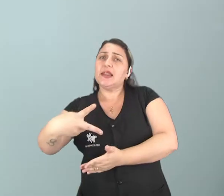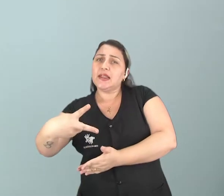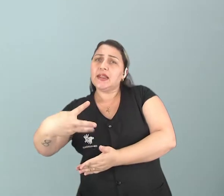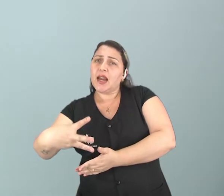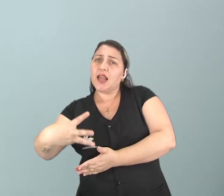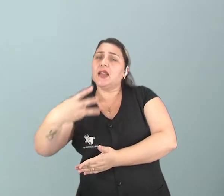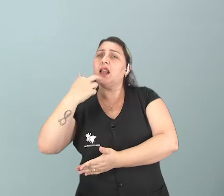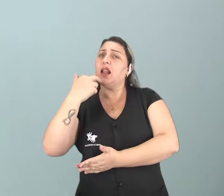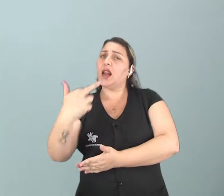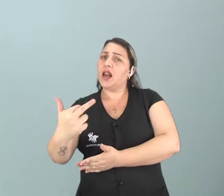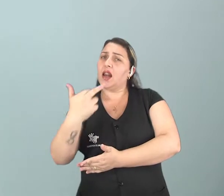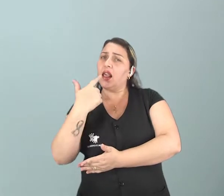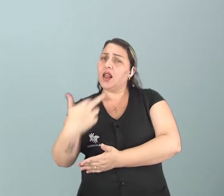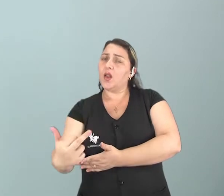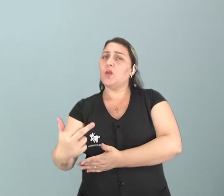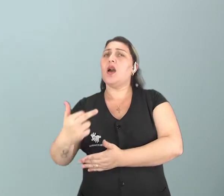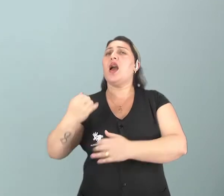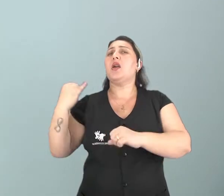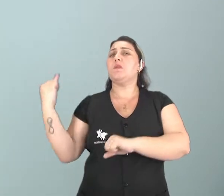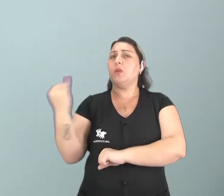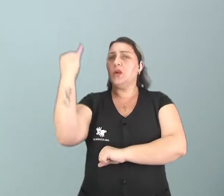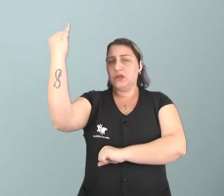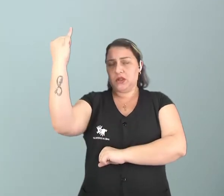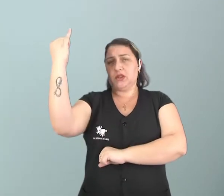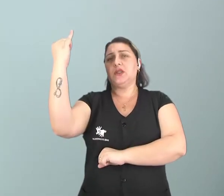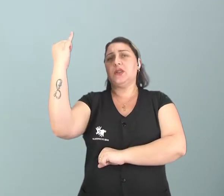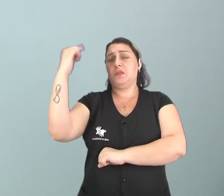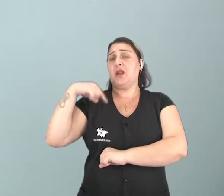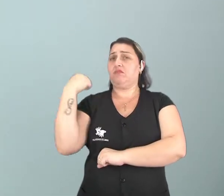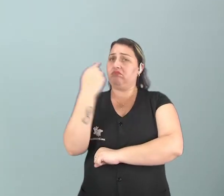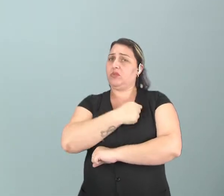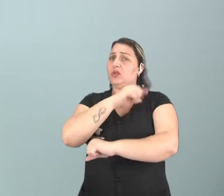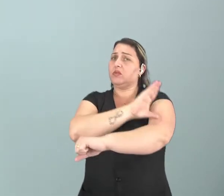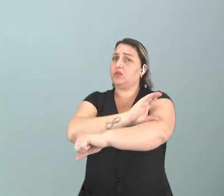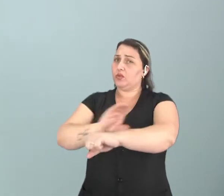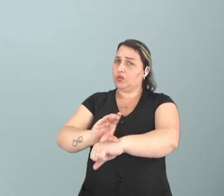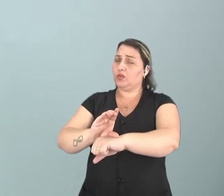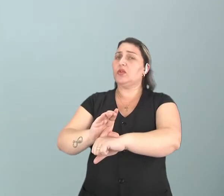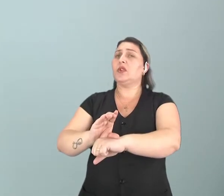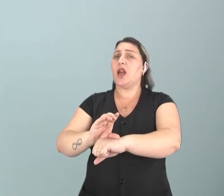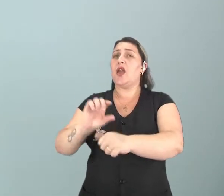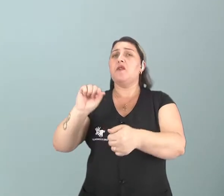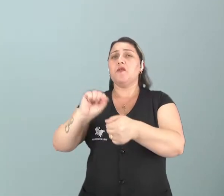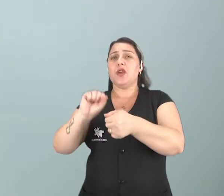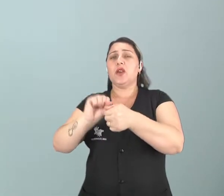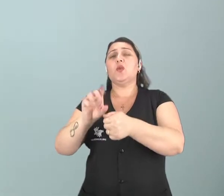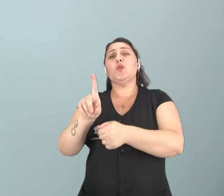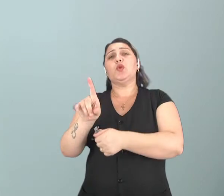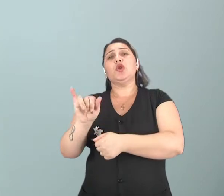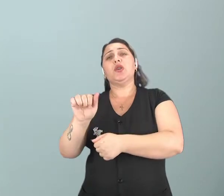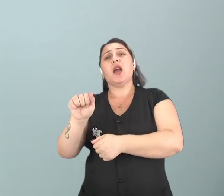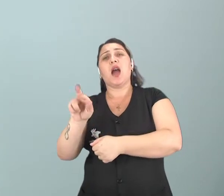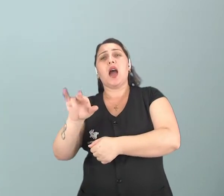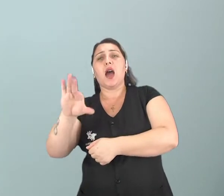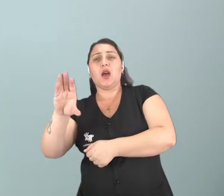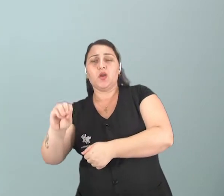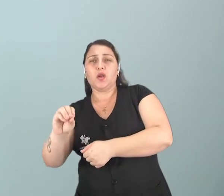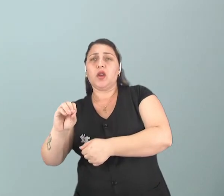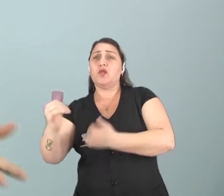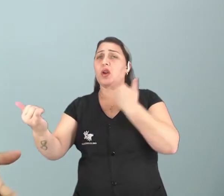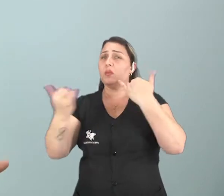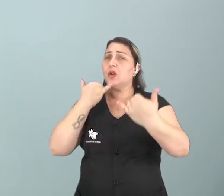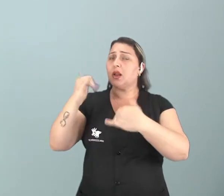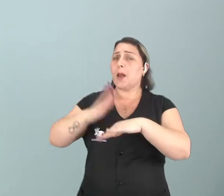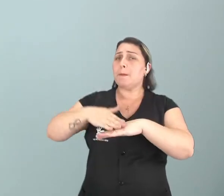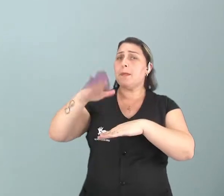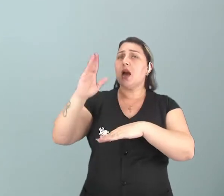a importância da Carolina de Jesus para a nossa cultura. Certo? Ela fez um diário e esse diário ele foi publicado em mais de